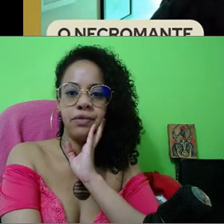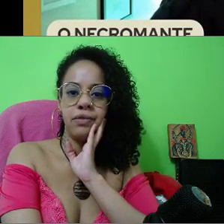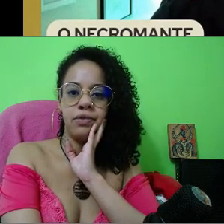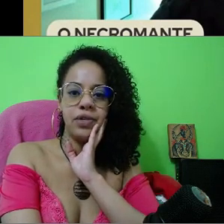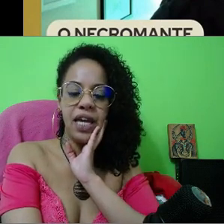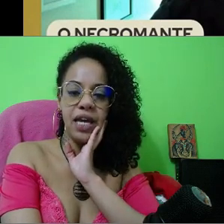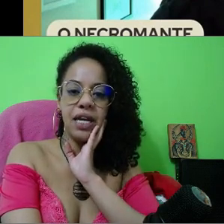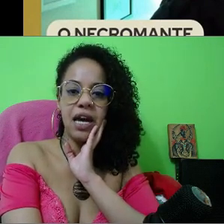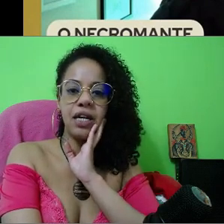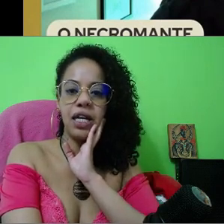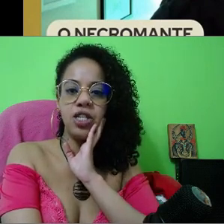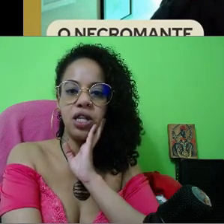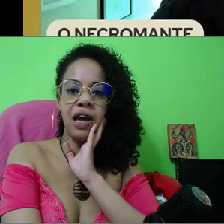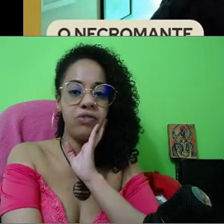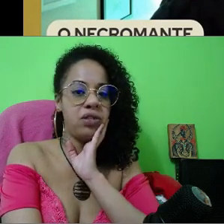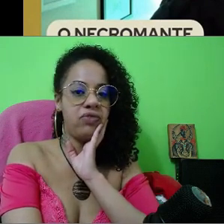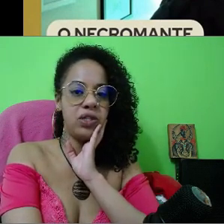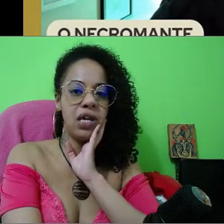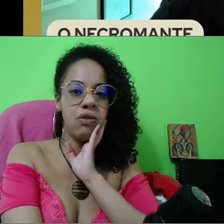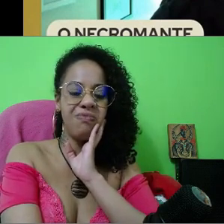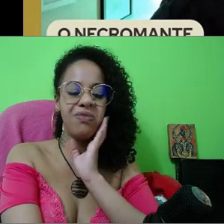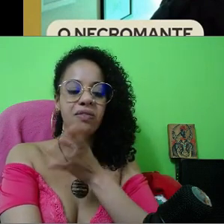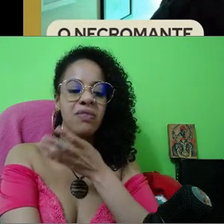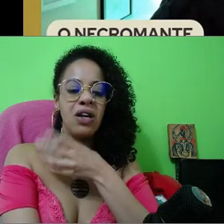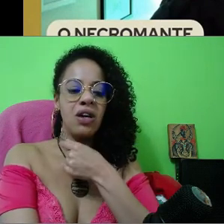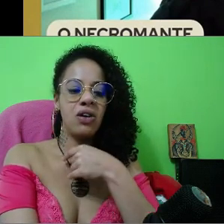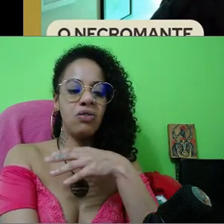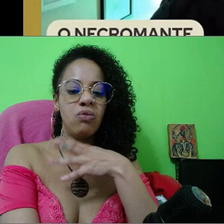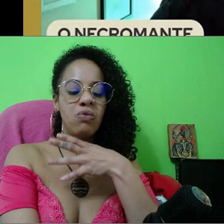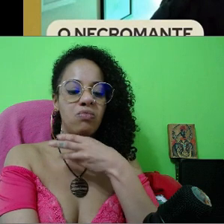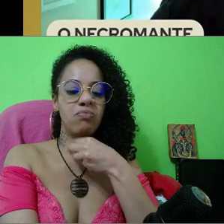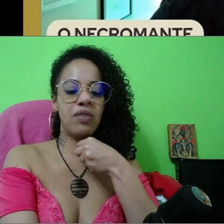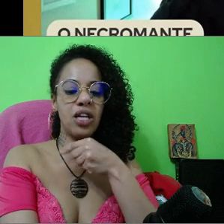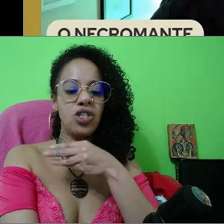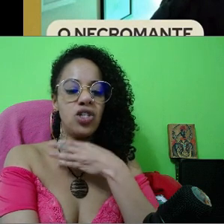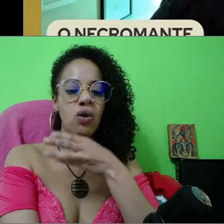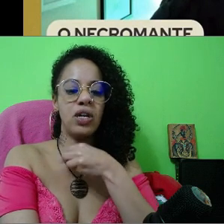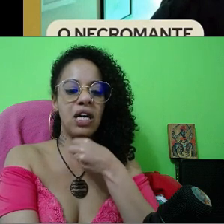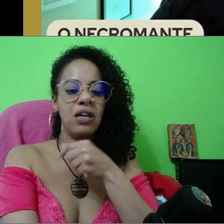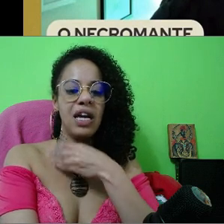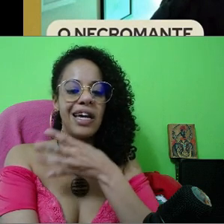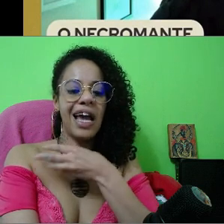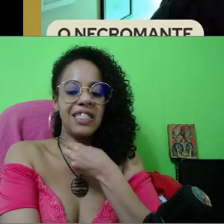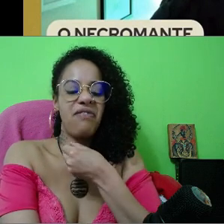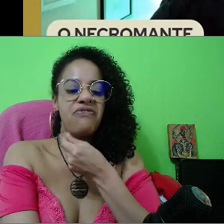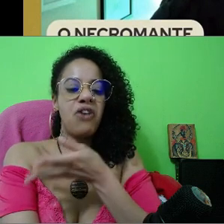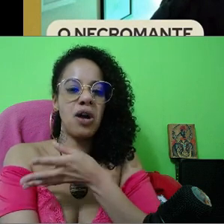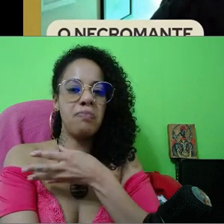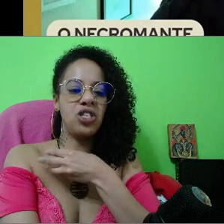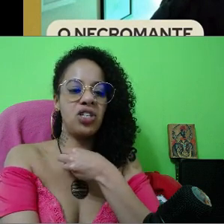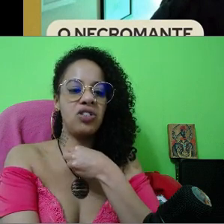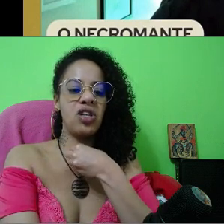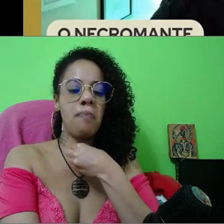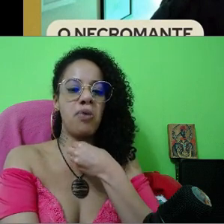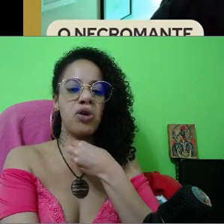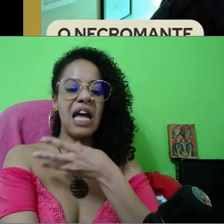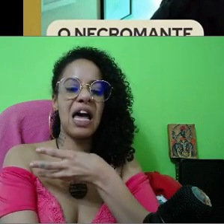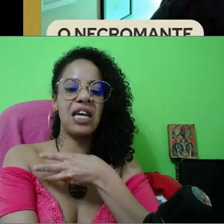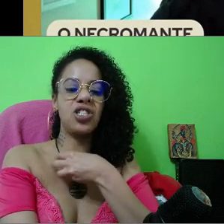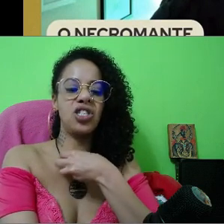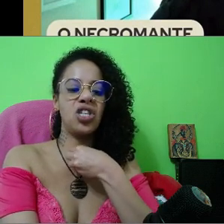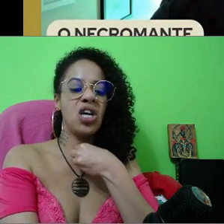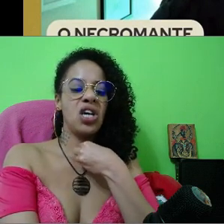explicar e inacreditável se você não questiona essa forma de